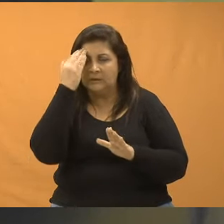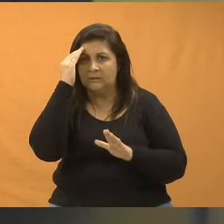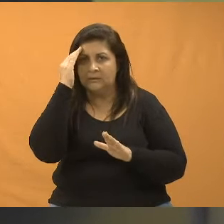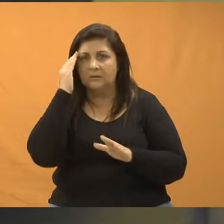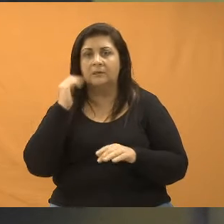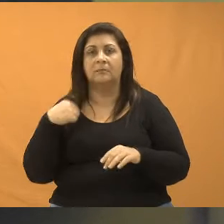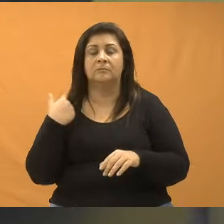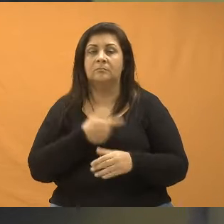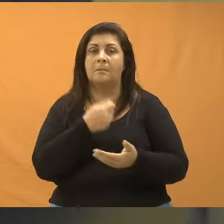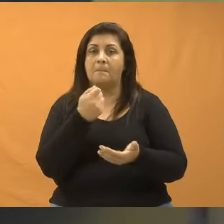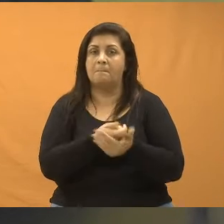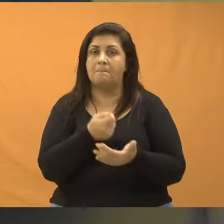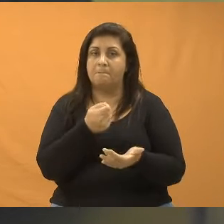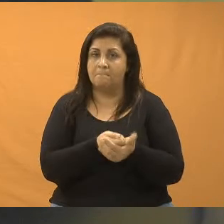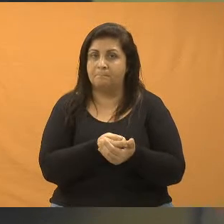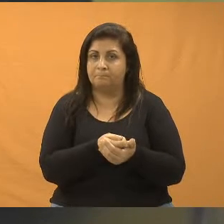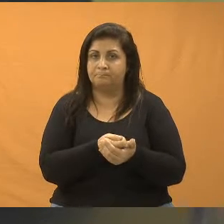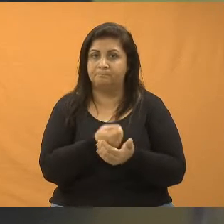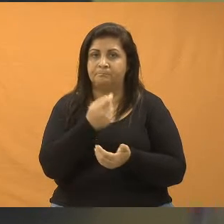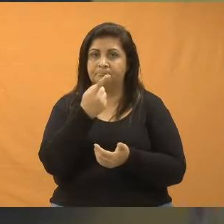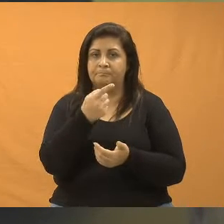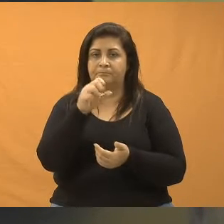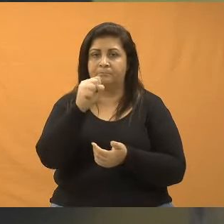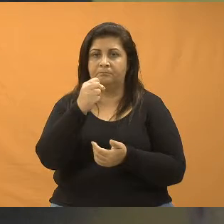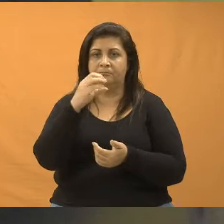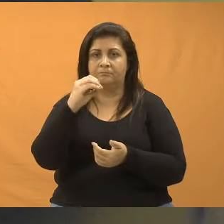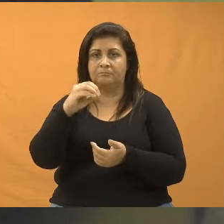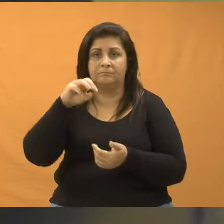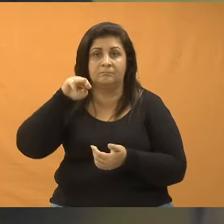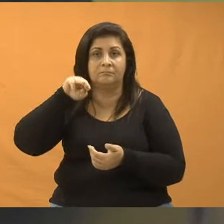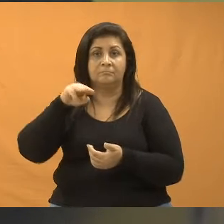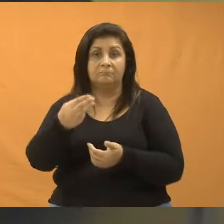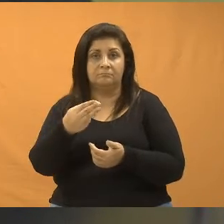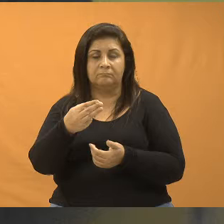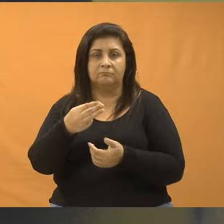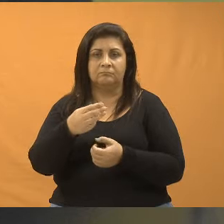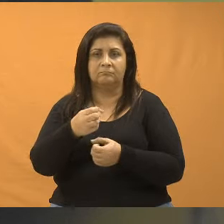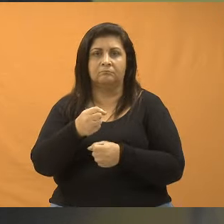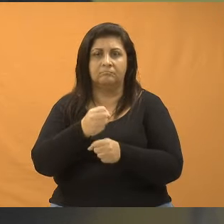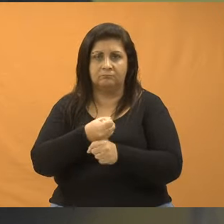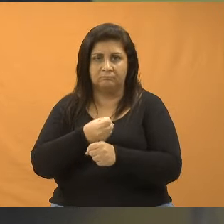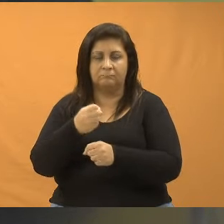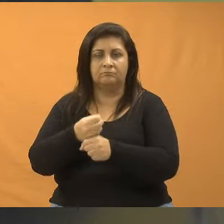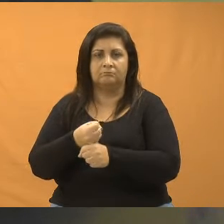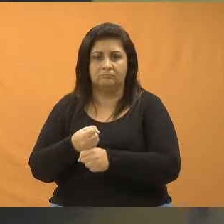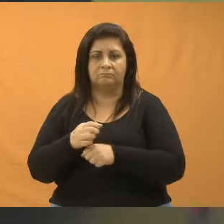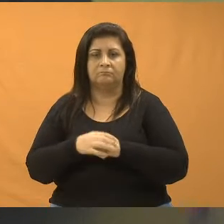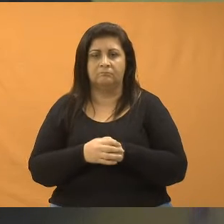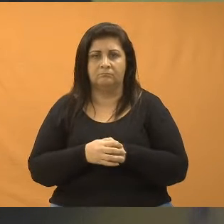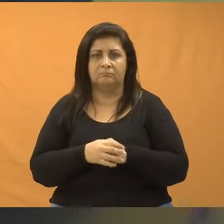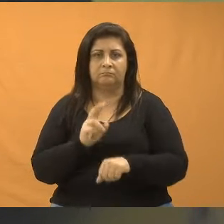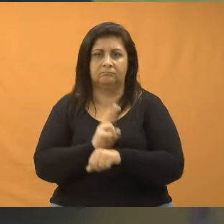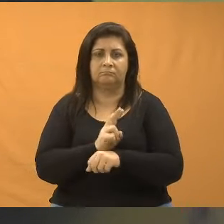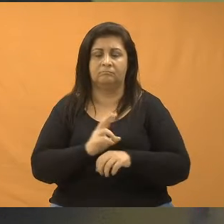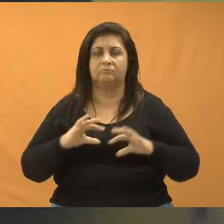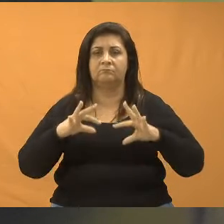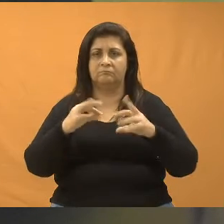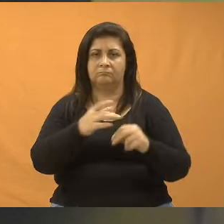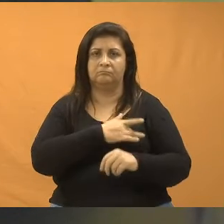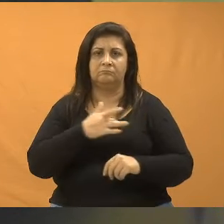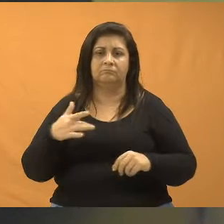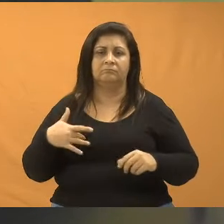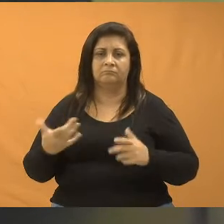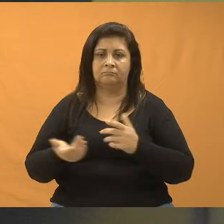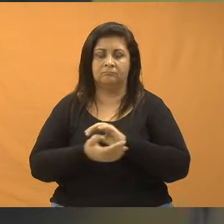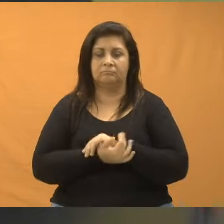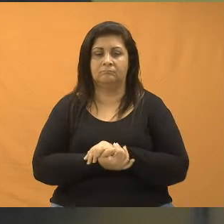gasta 180 milhões de reais com saúde por ano para manter todo o sistema de saúde municipal,